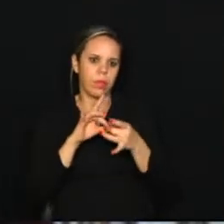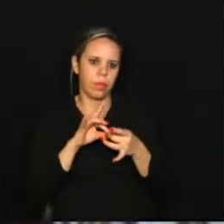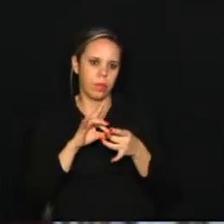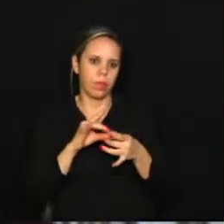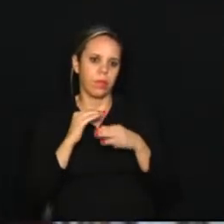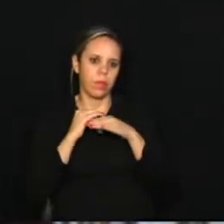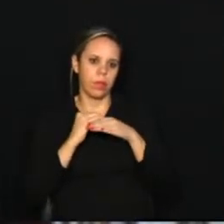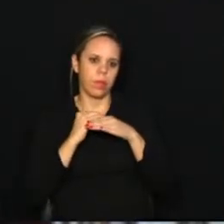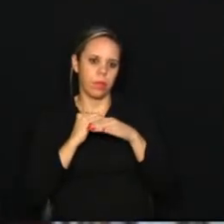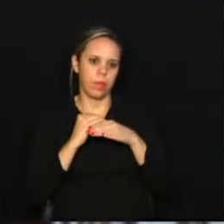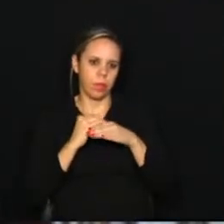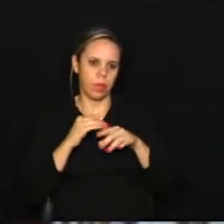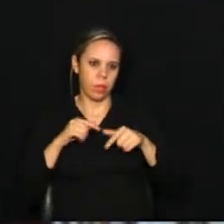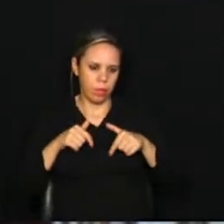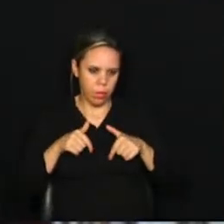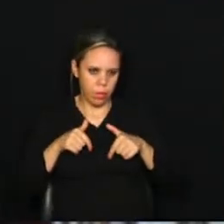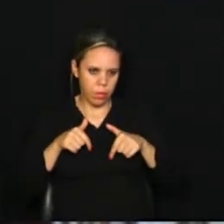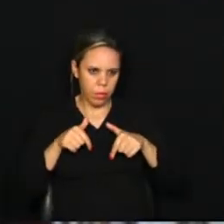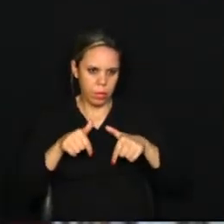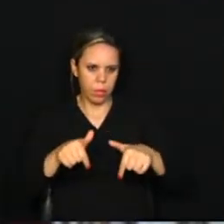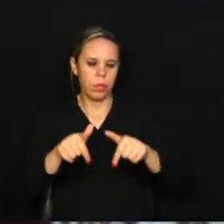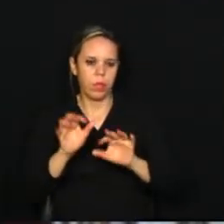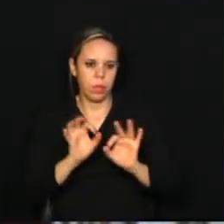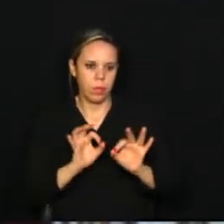uma ação